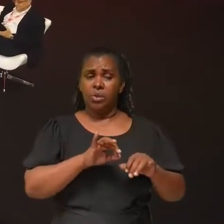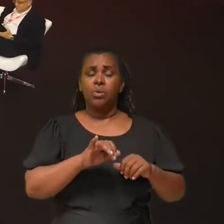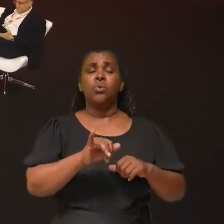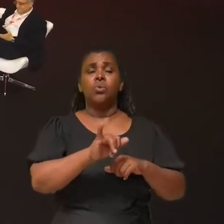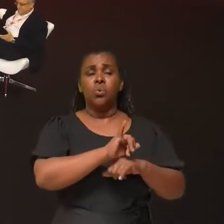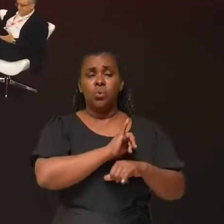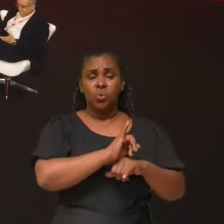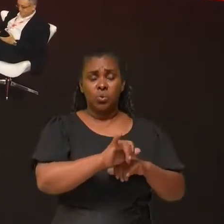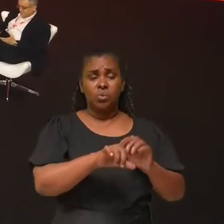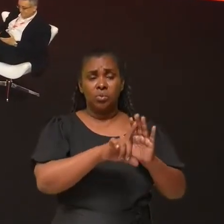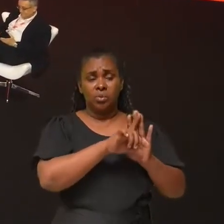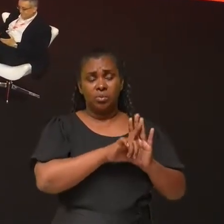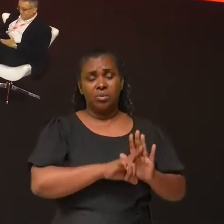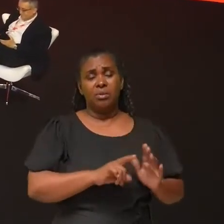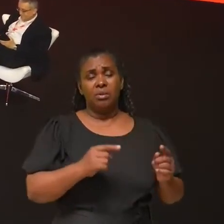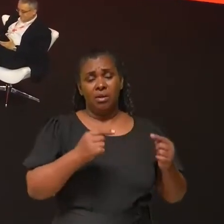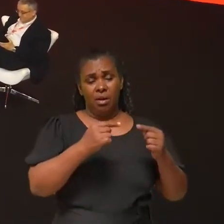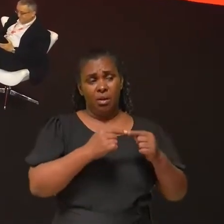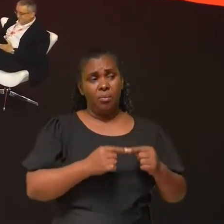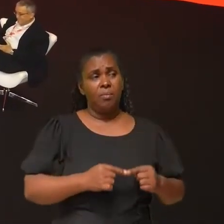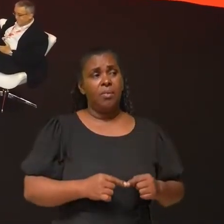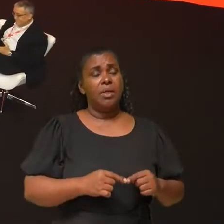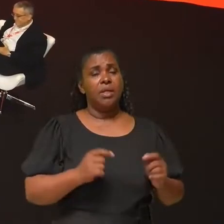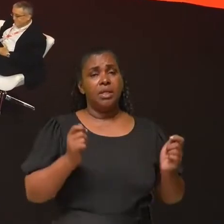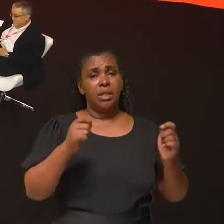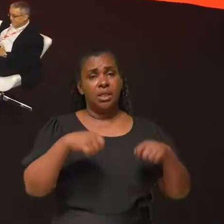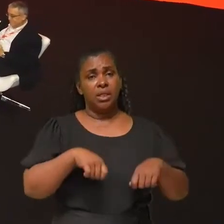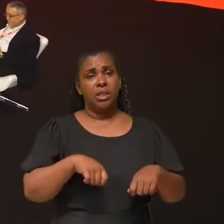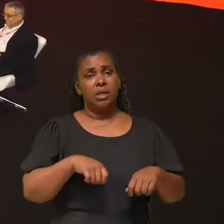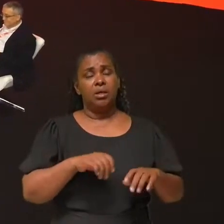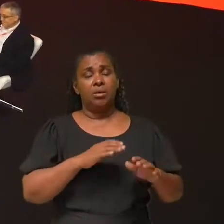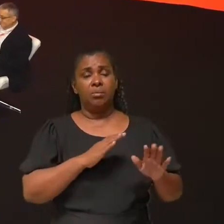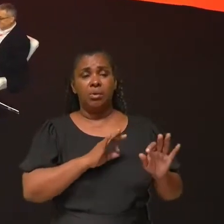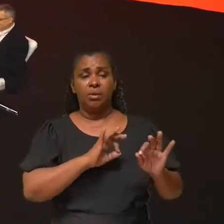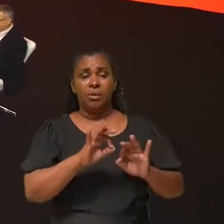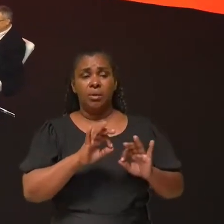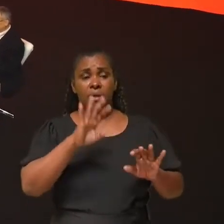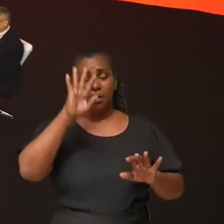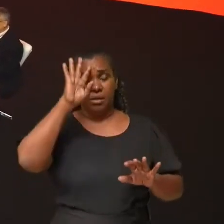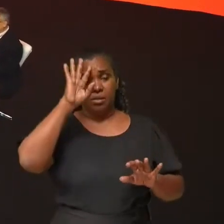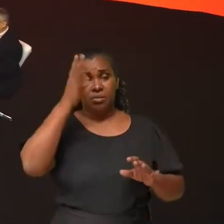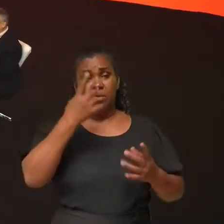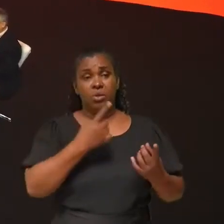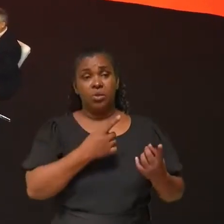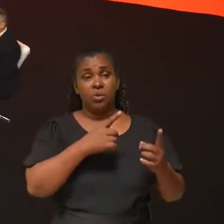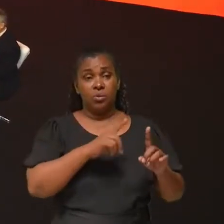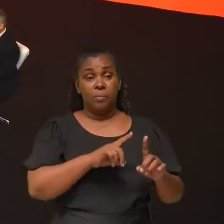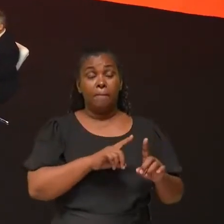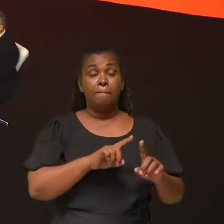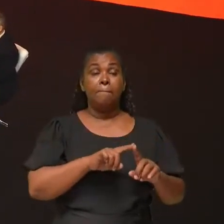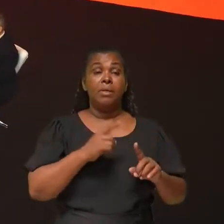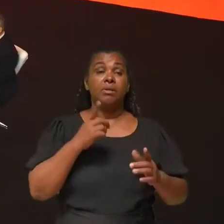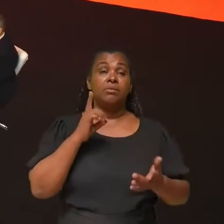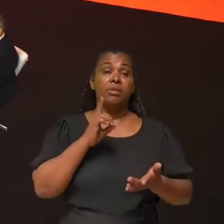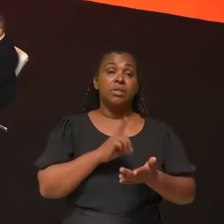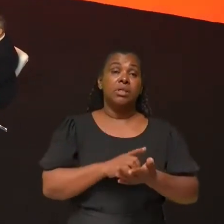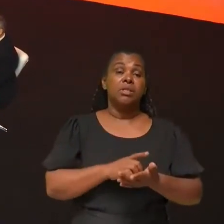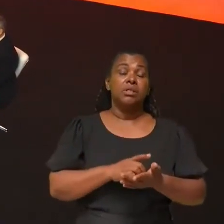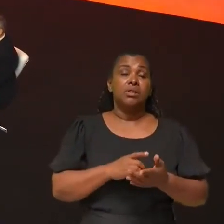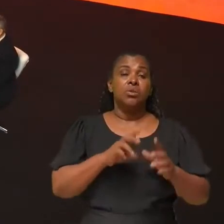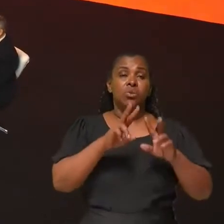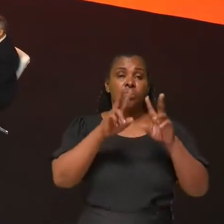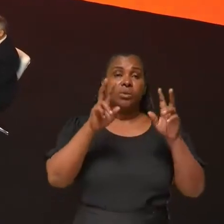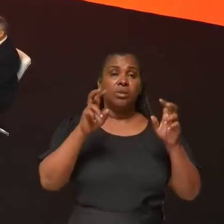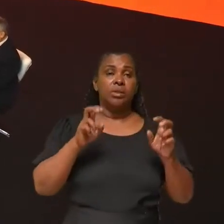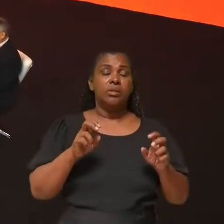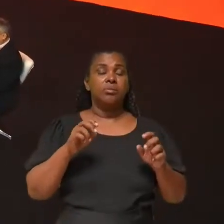alguma coisa, para a gente fazer algum nível desse combate jurídico. Mas a verdade é que é um tema que passa muito mais pela política, né, do